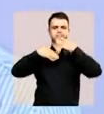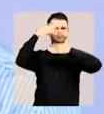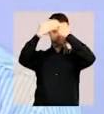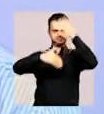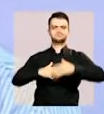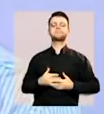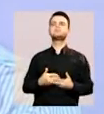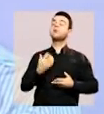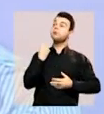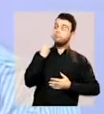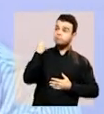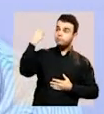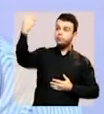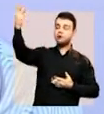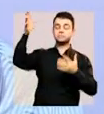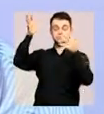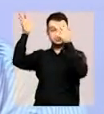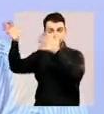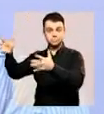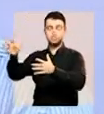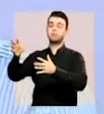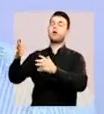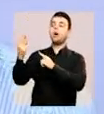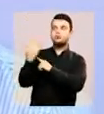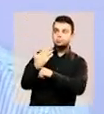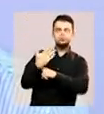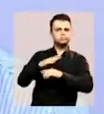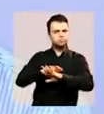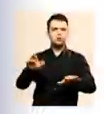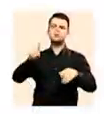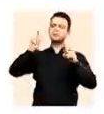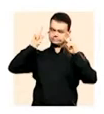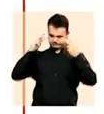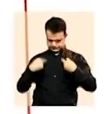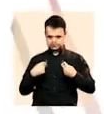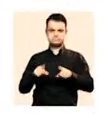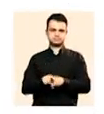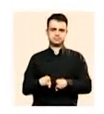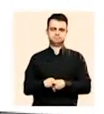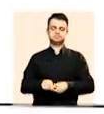a viagem, né, o intercâmbio, mas é um autoconhecimento.